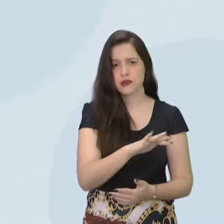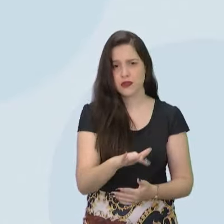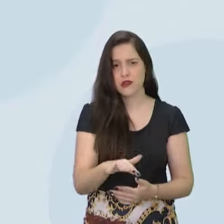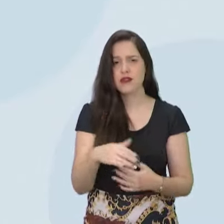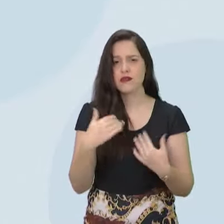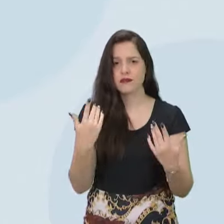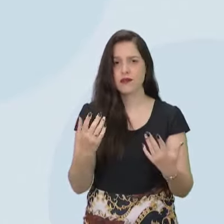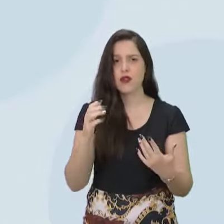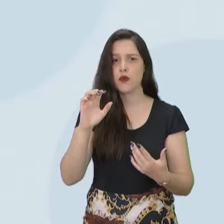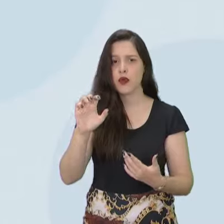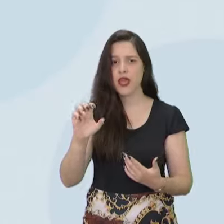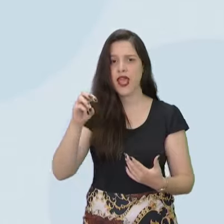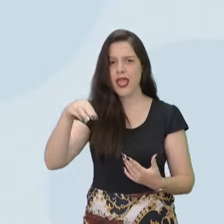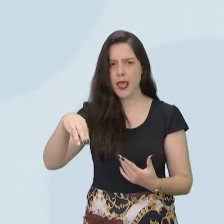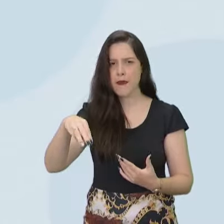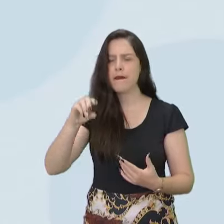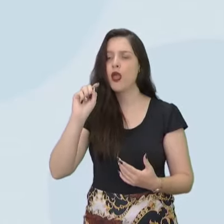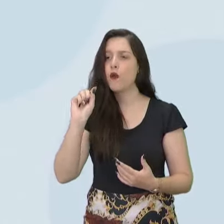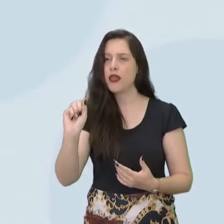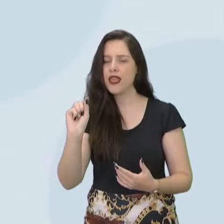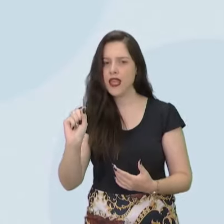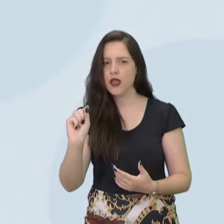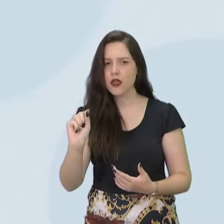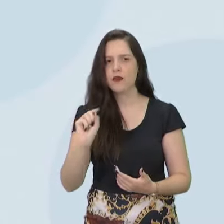EM, ele se relaciona aí ao